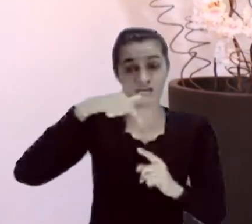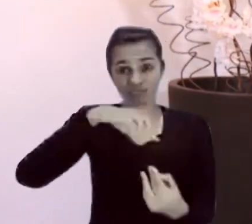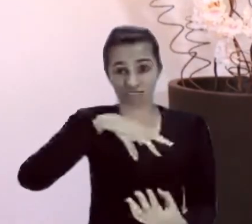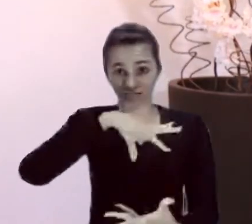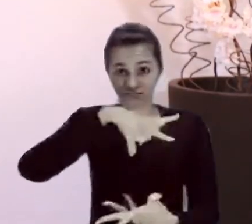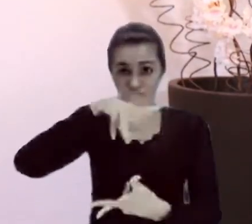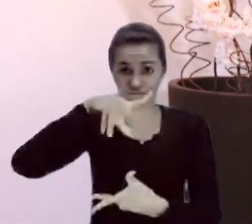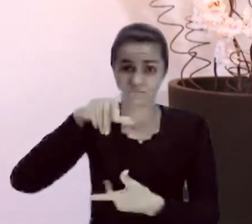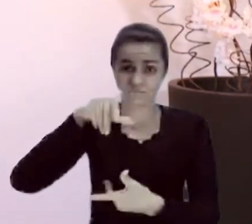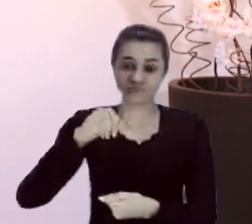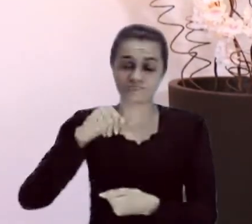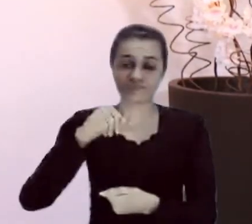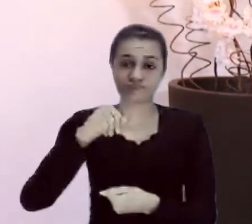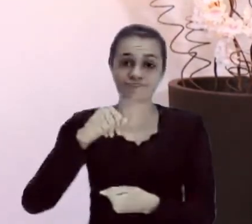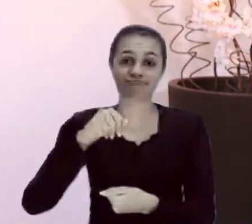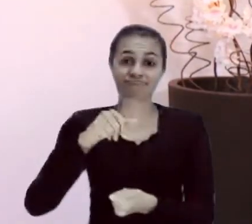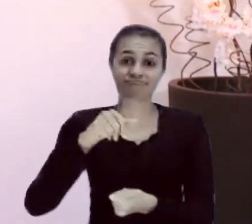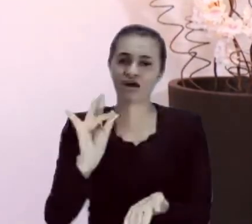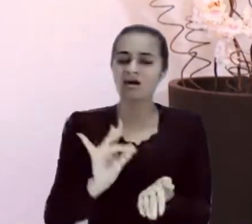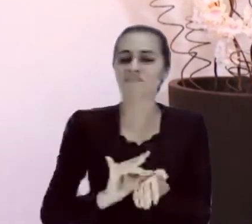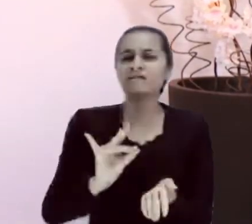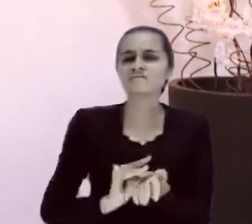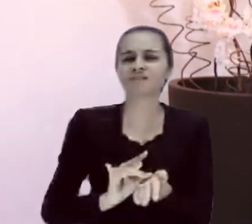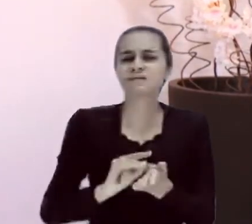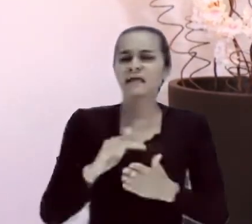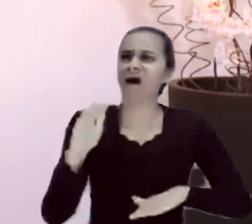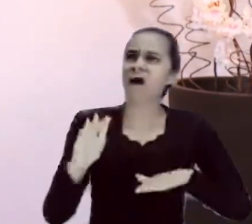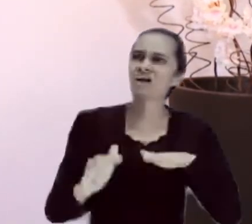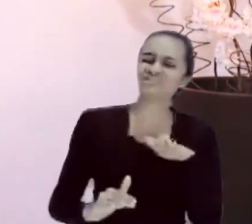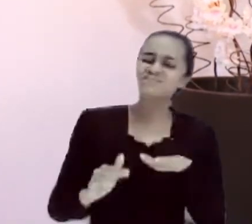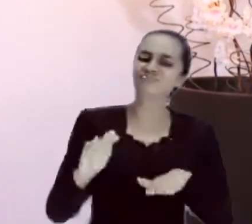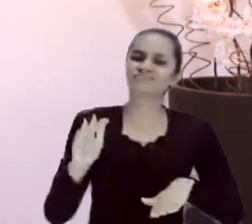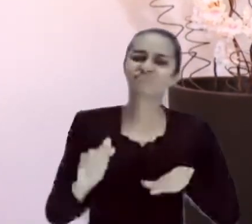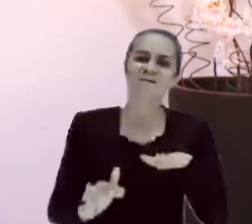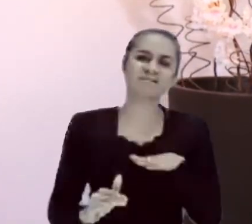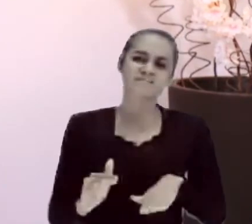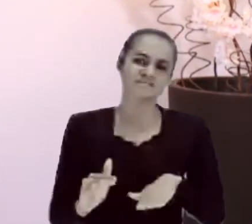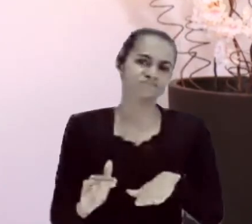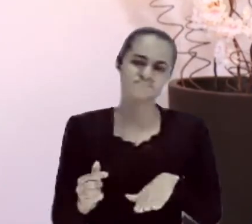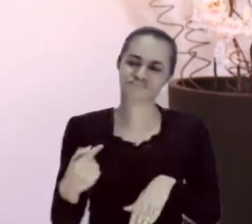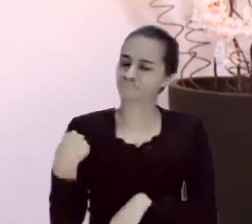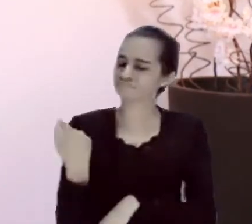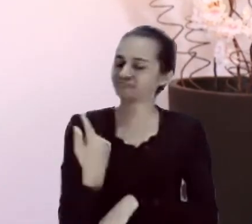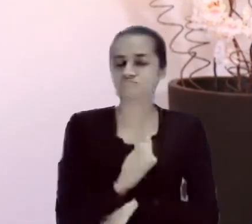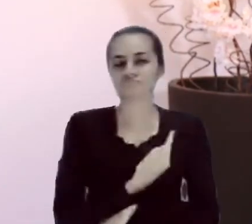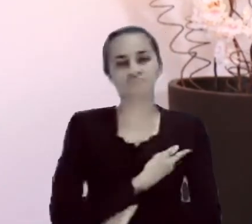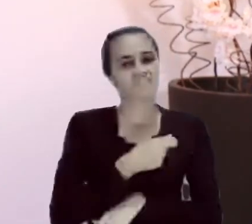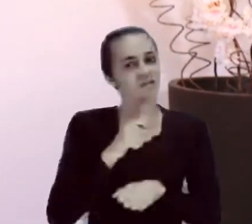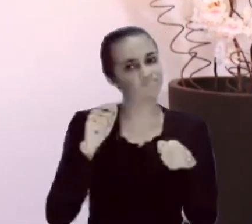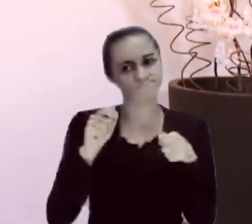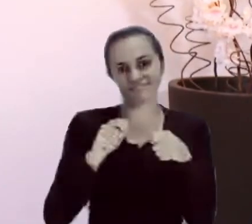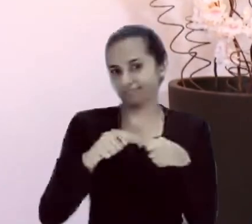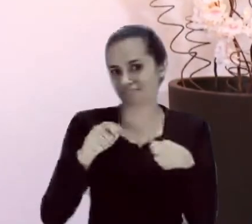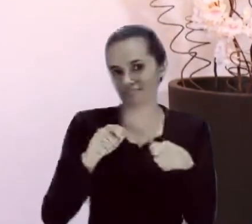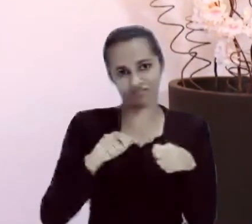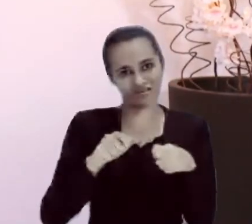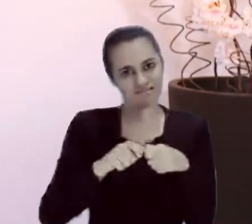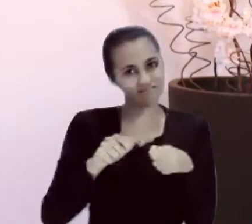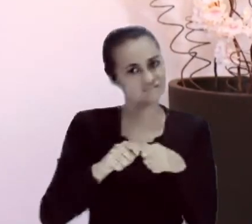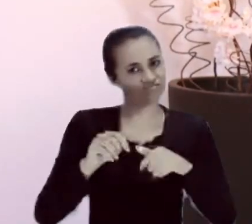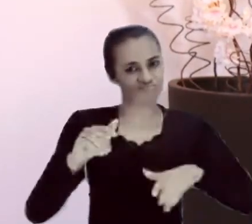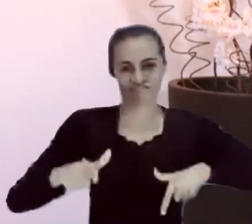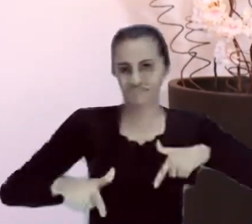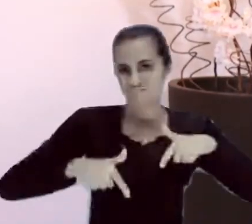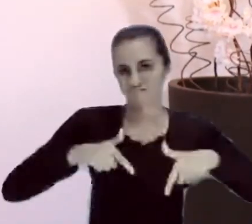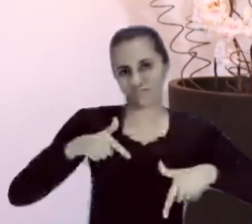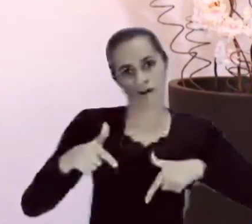muitas vezes nós estamos bem aquém de onde deveríamos estar com relação ao trabalho ou à obra de